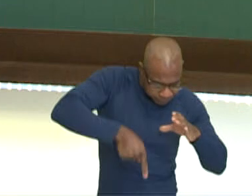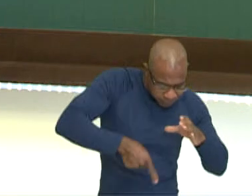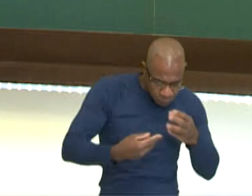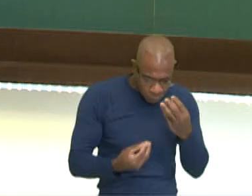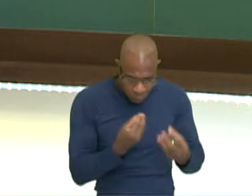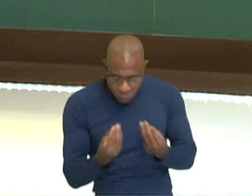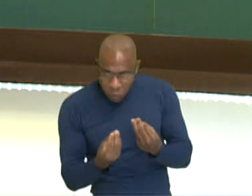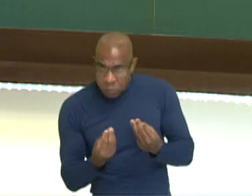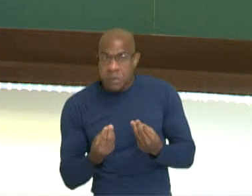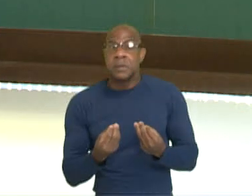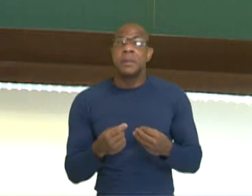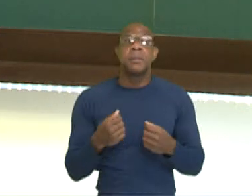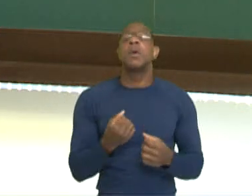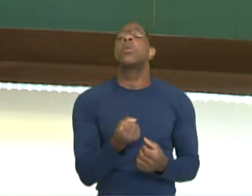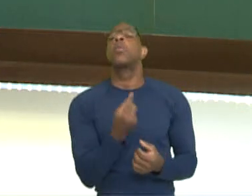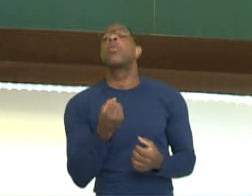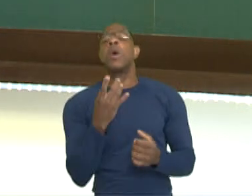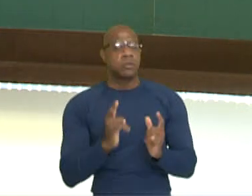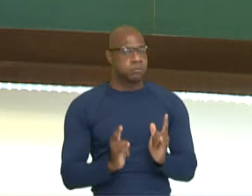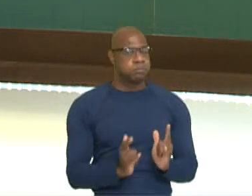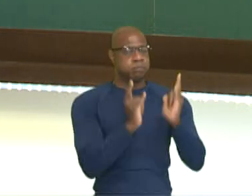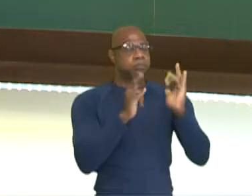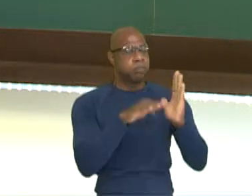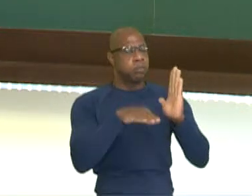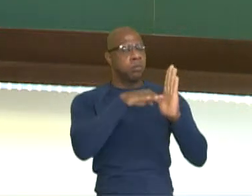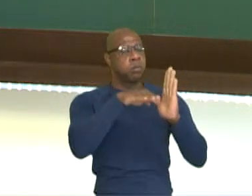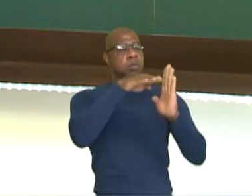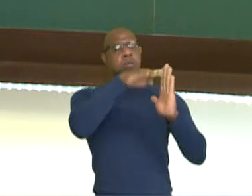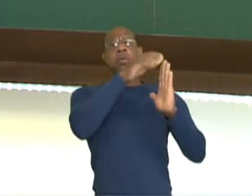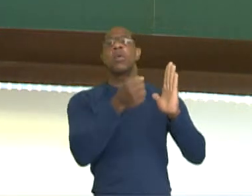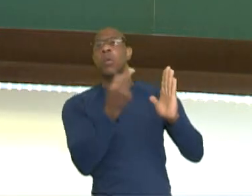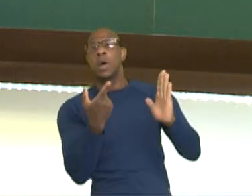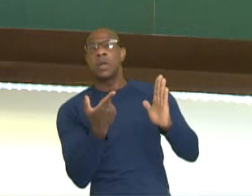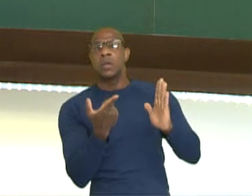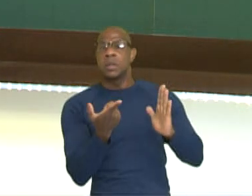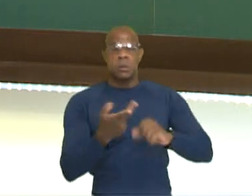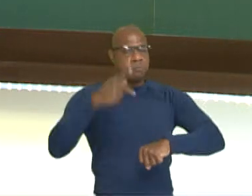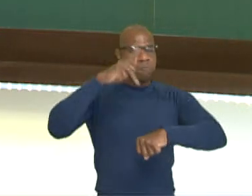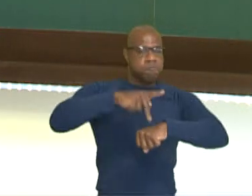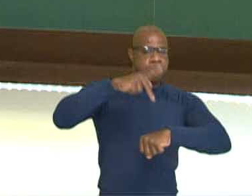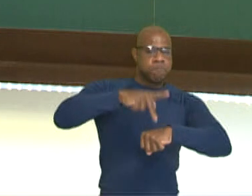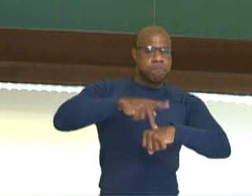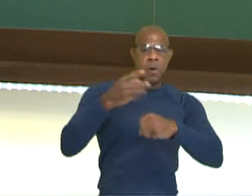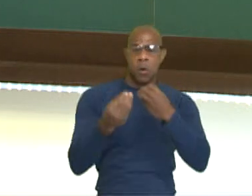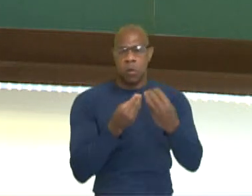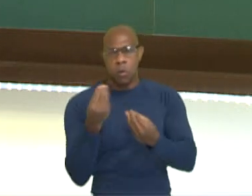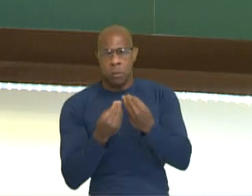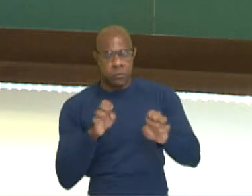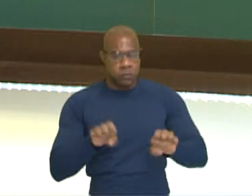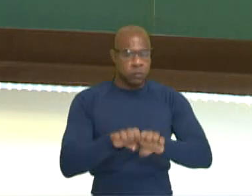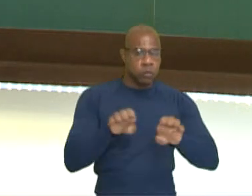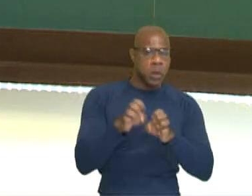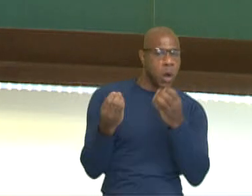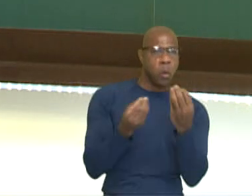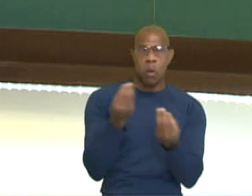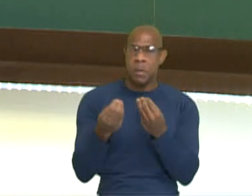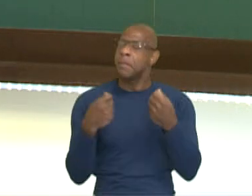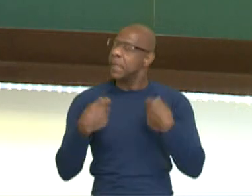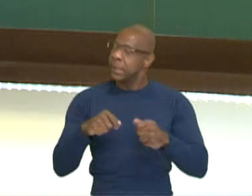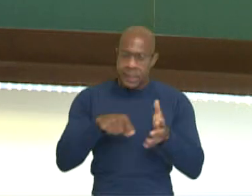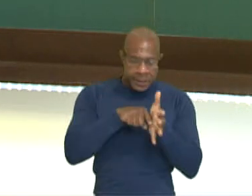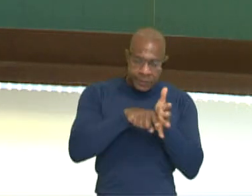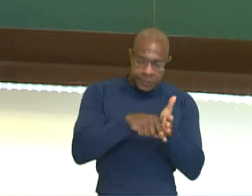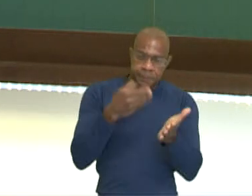saber quantos andares ele deve ter, qual é o alicerce que ele deve possuir, qual a estrutura que deve mantê-lo, deve ter um